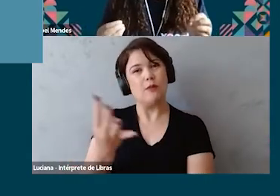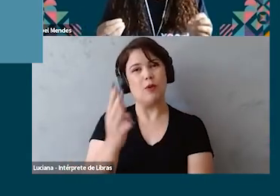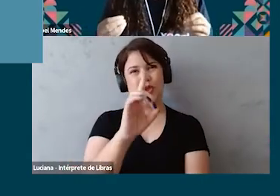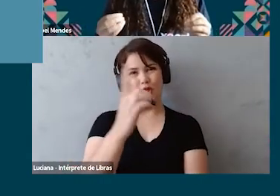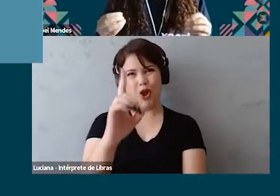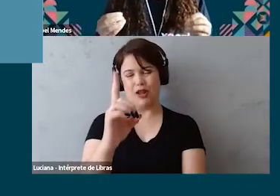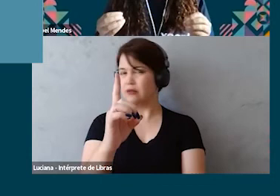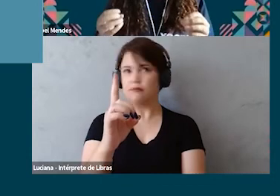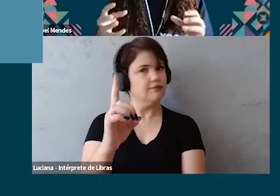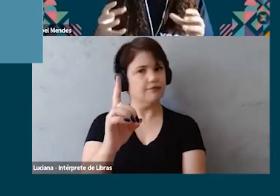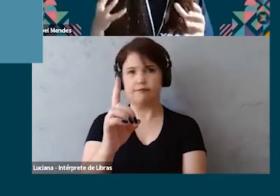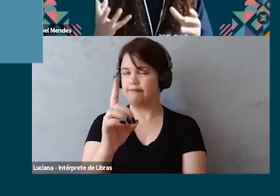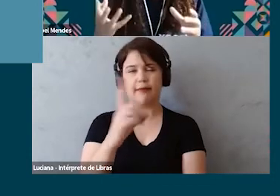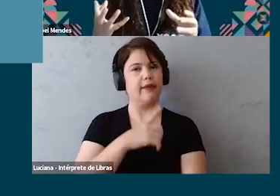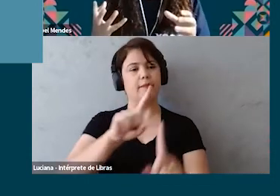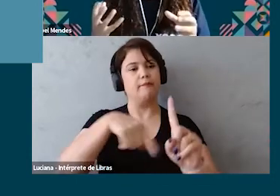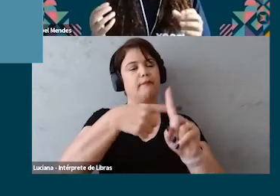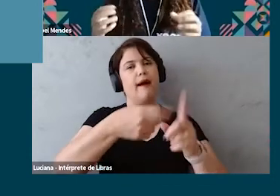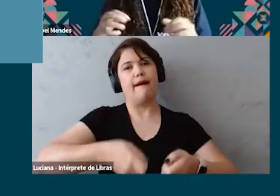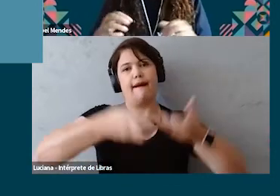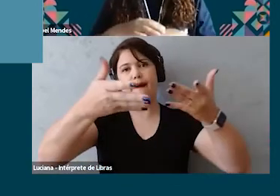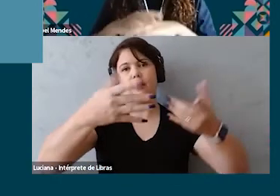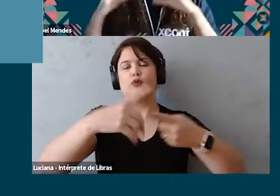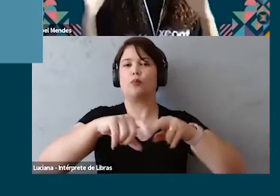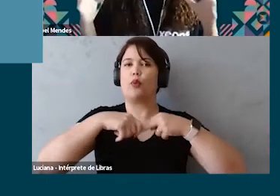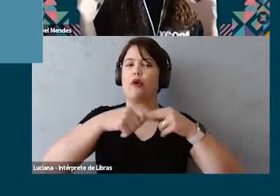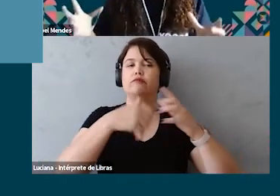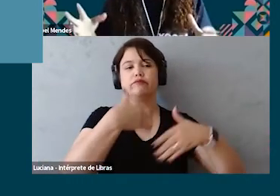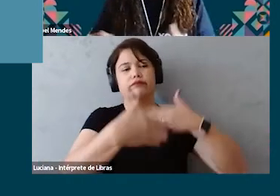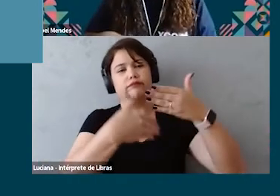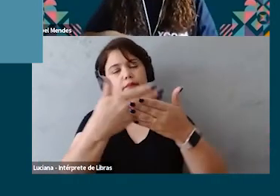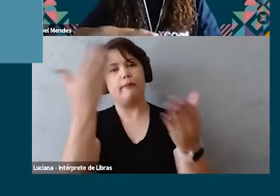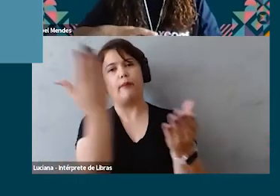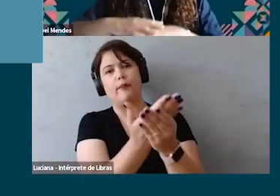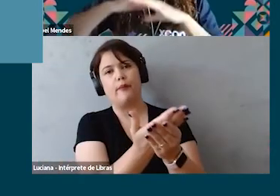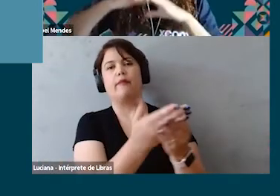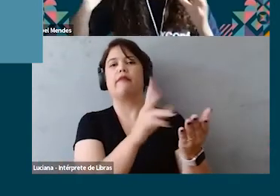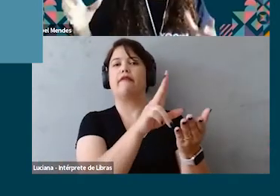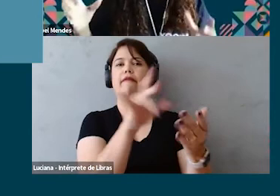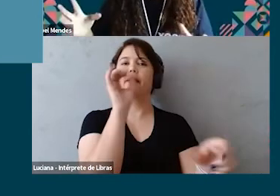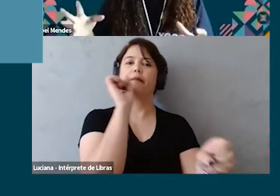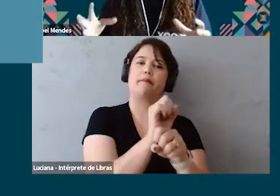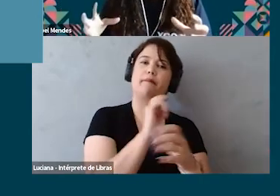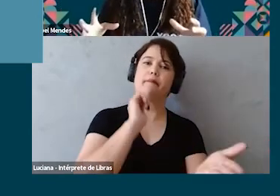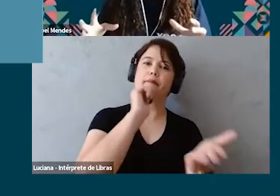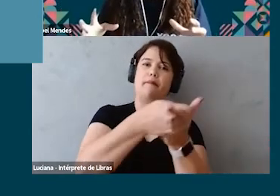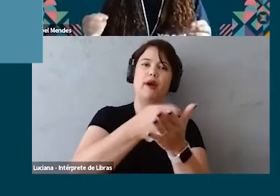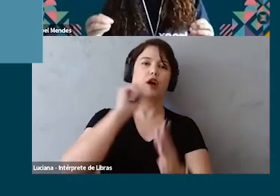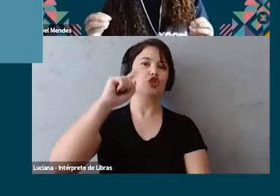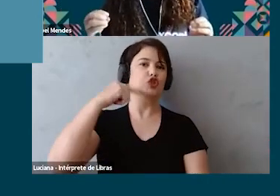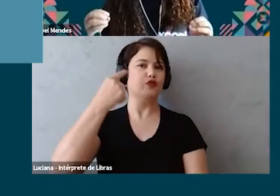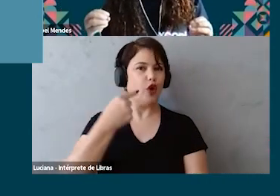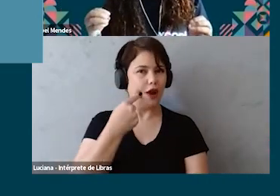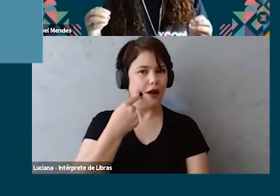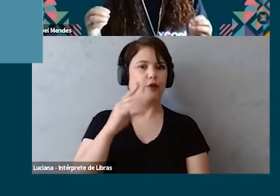4.000 dólares. Ele vai ter muito mais gasto, porque todo o processo, ele vai ter que pagar advogado,